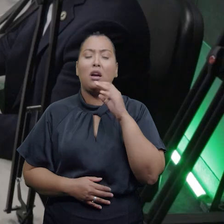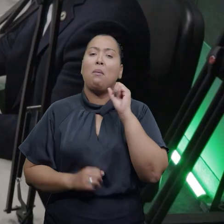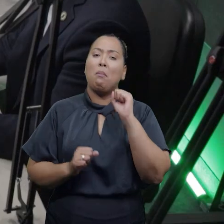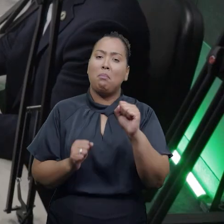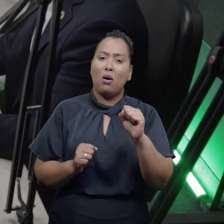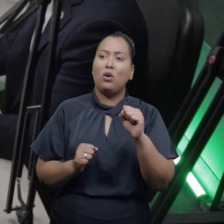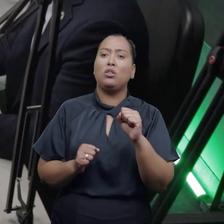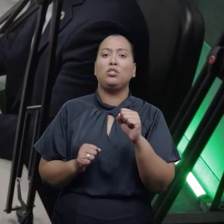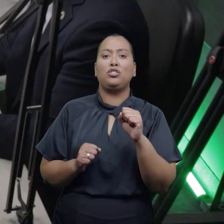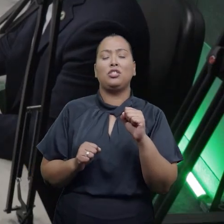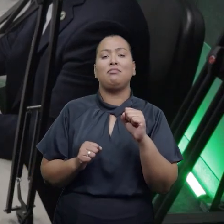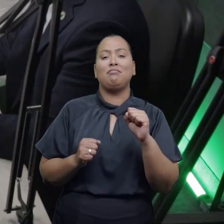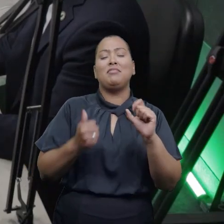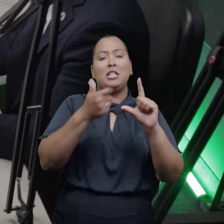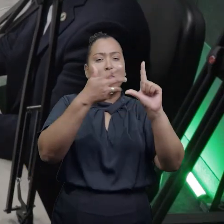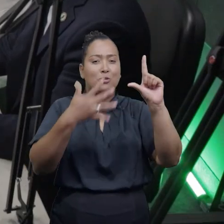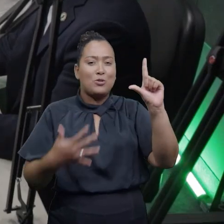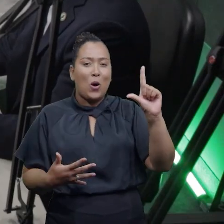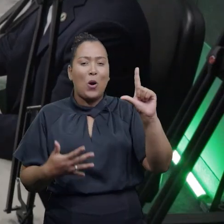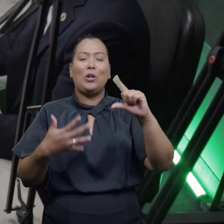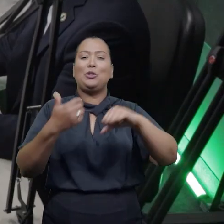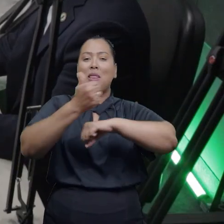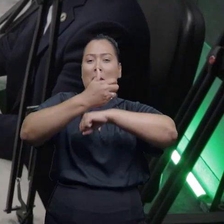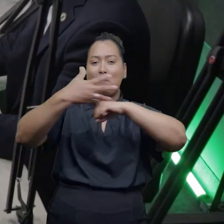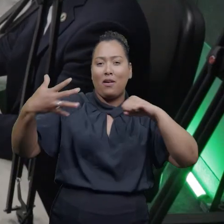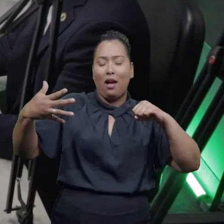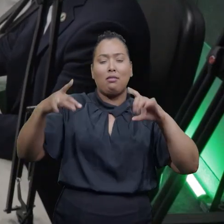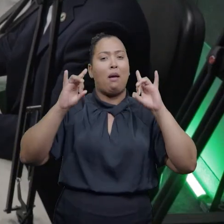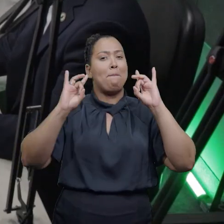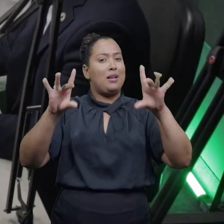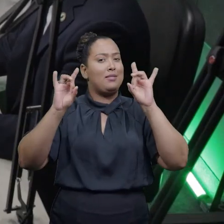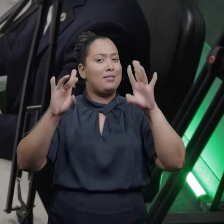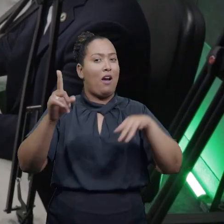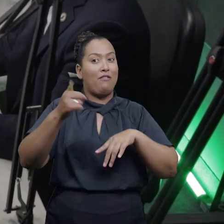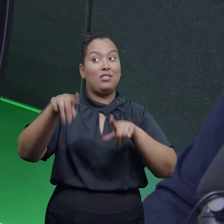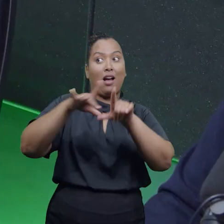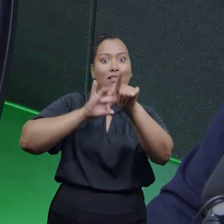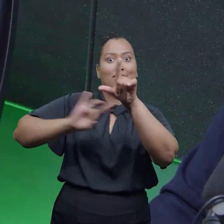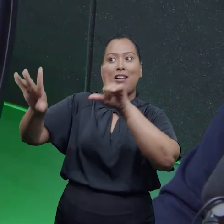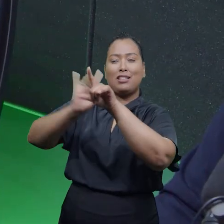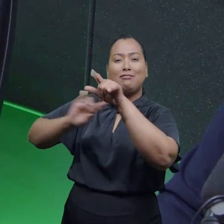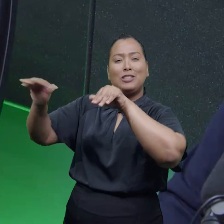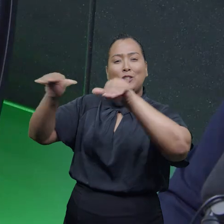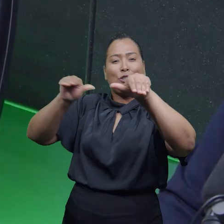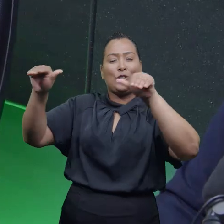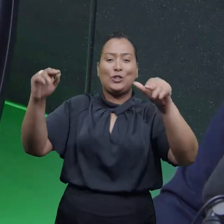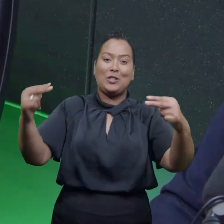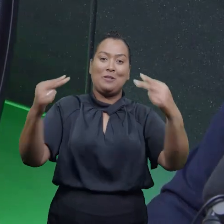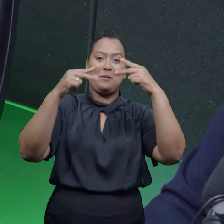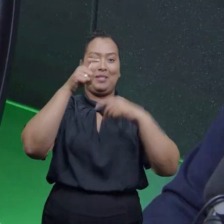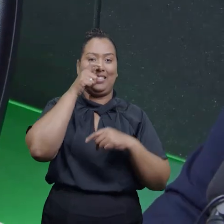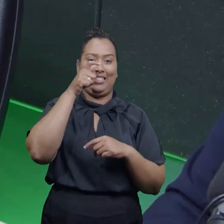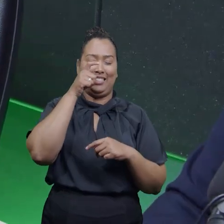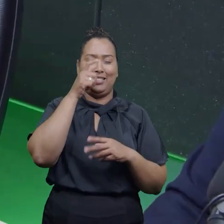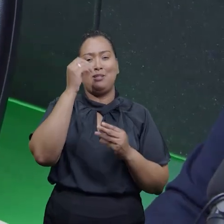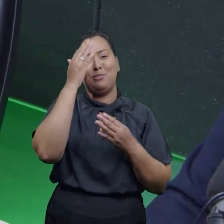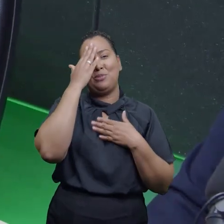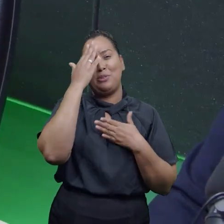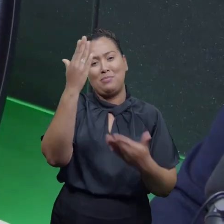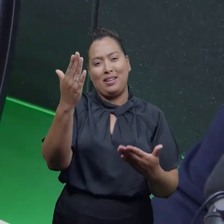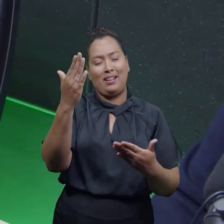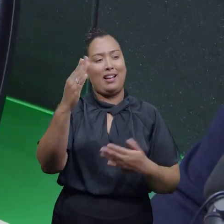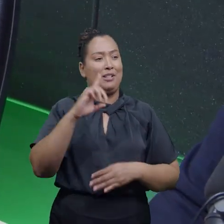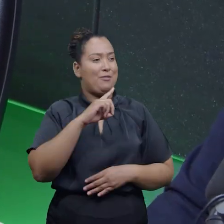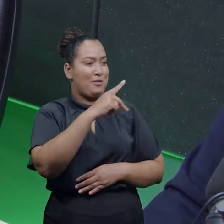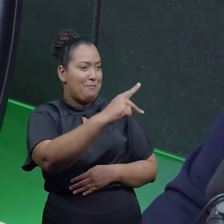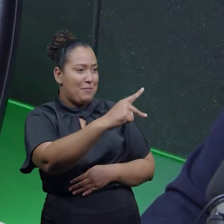nos ouvindo, para indicar os nossos episódios, indicar essa temporada que está muito especial. E quero agradecer